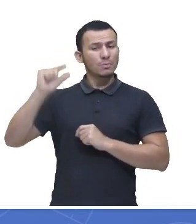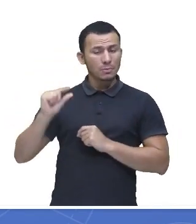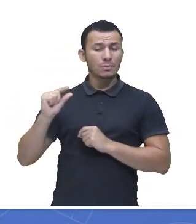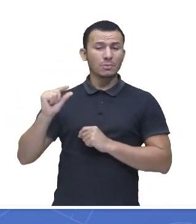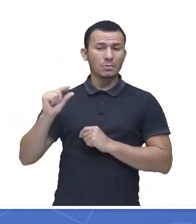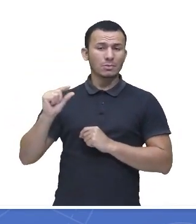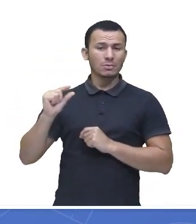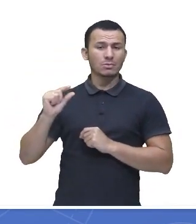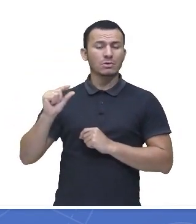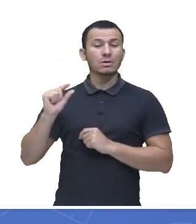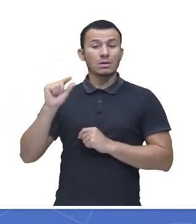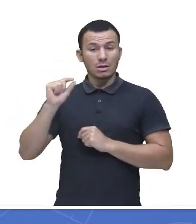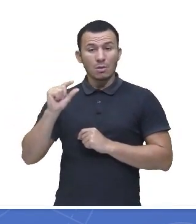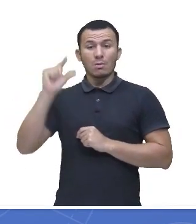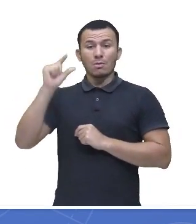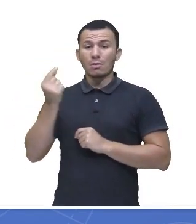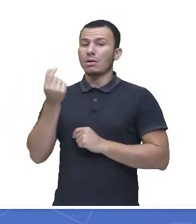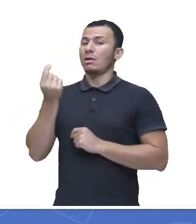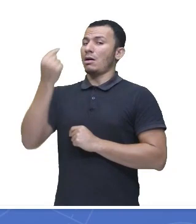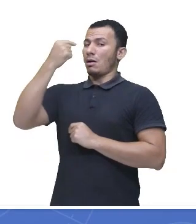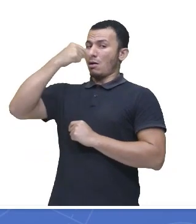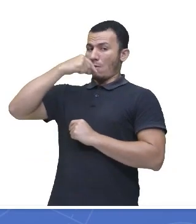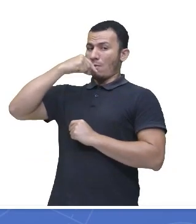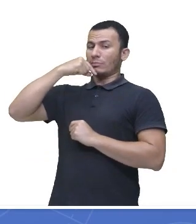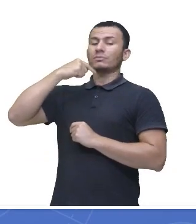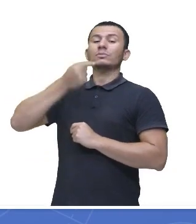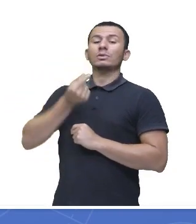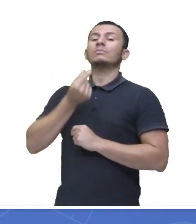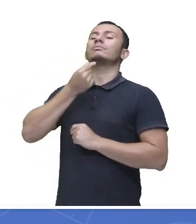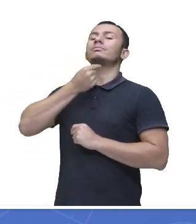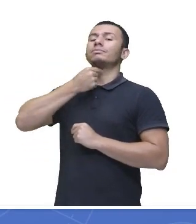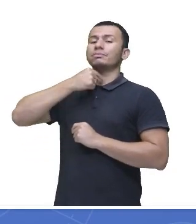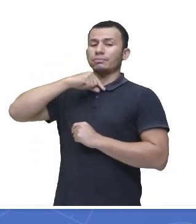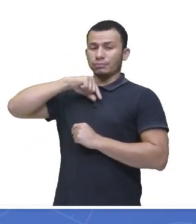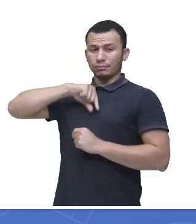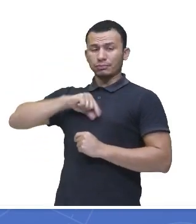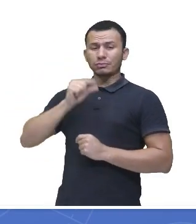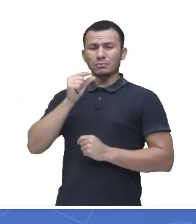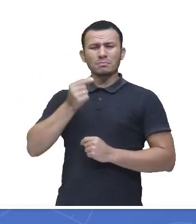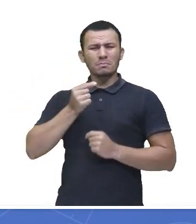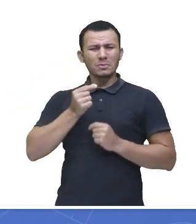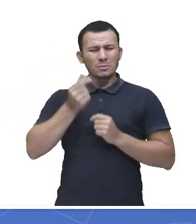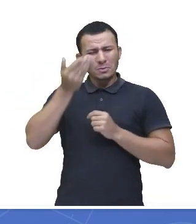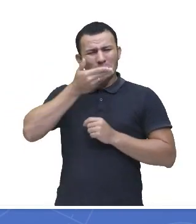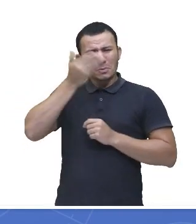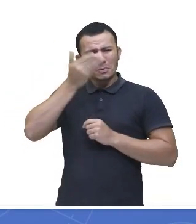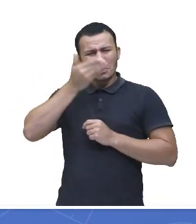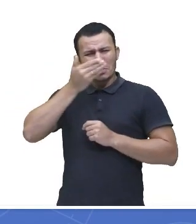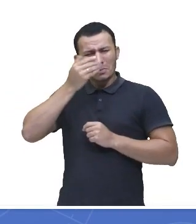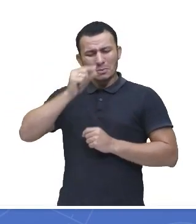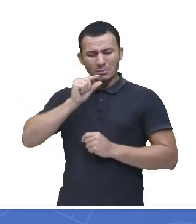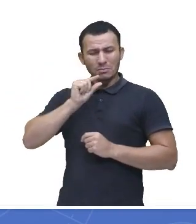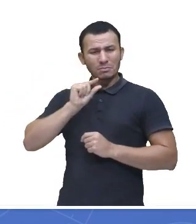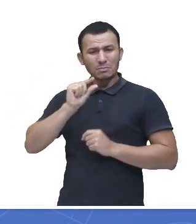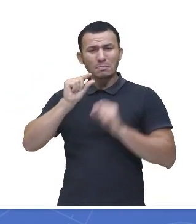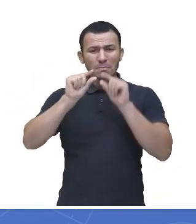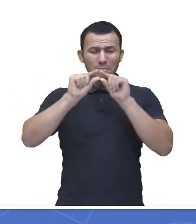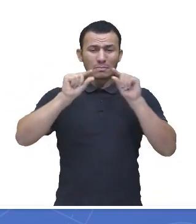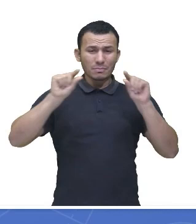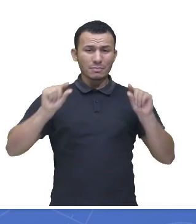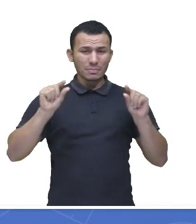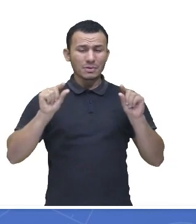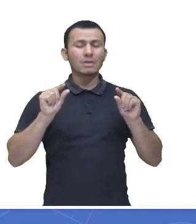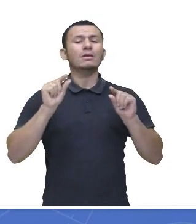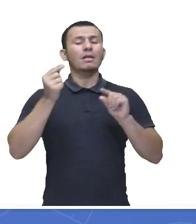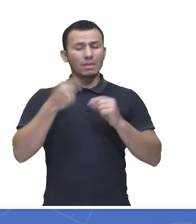digestório é para fazer com que esse alimento fique muito menor, fique na forma microscópica, fique na forma só de nutrientes para que ele consiga